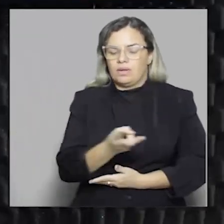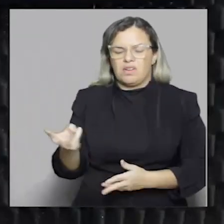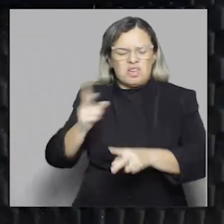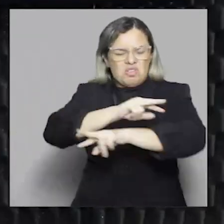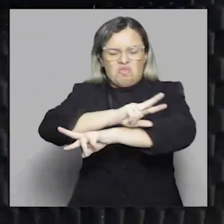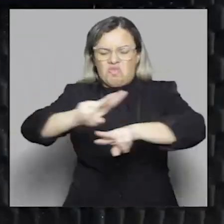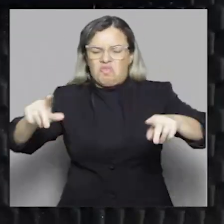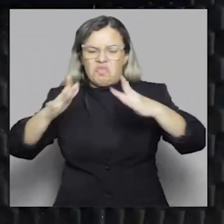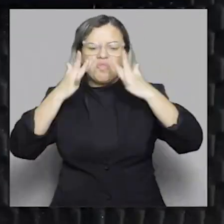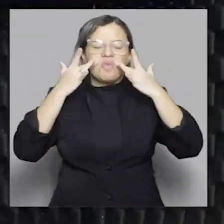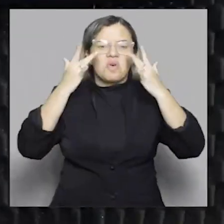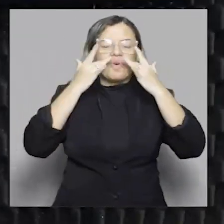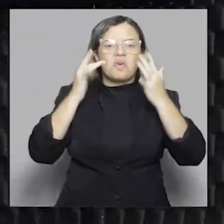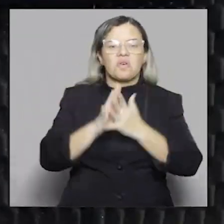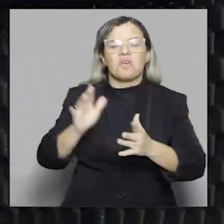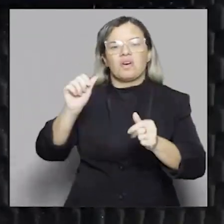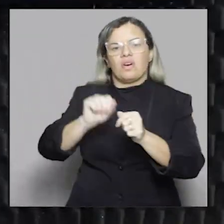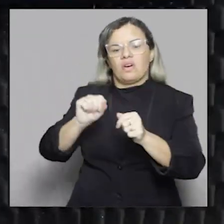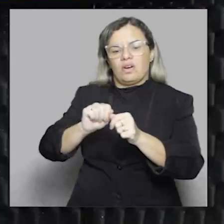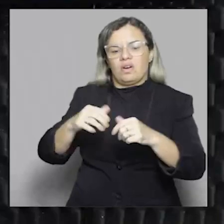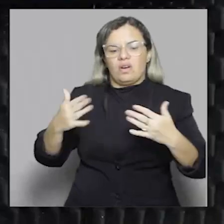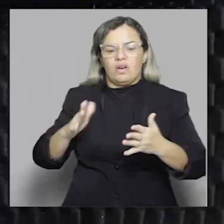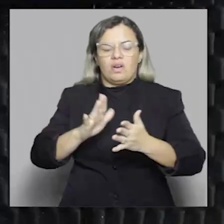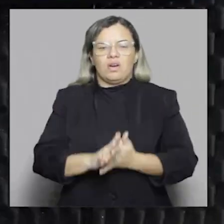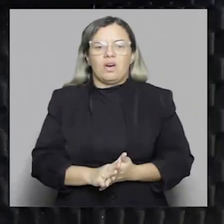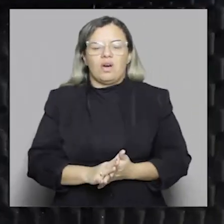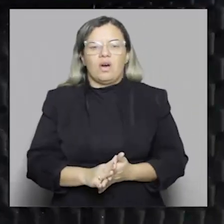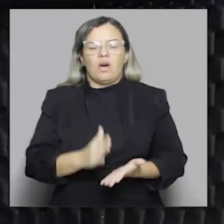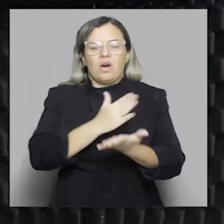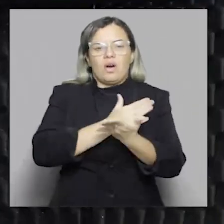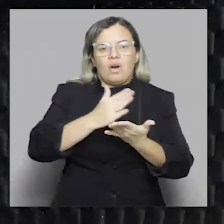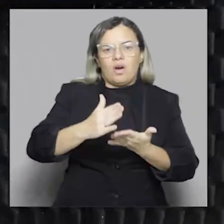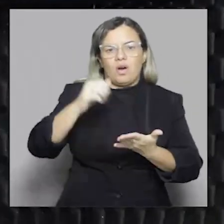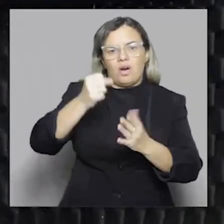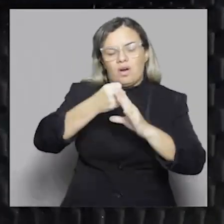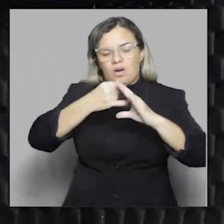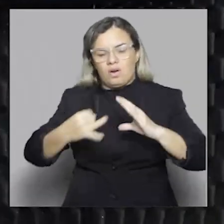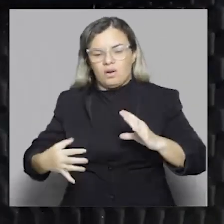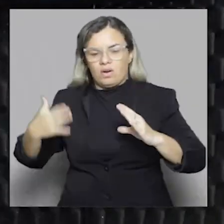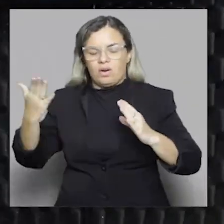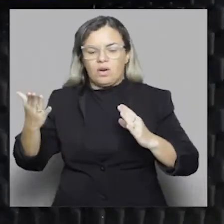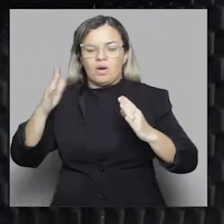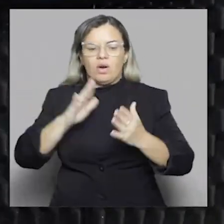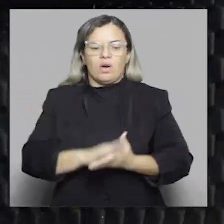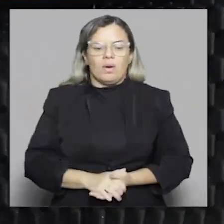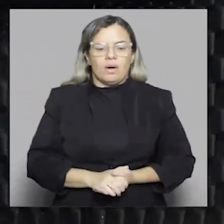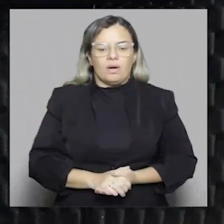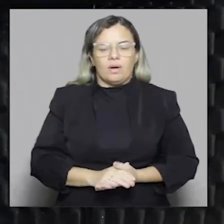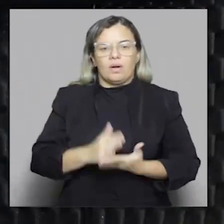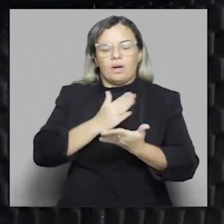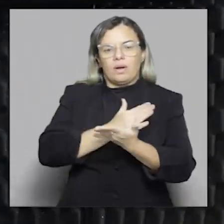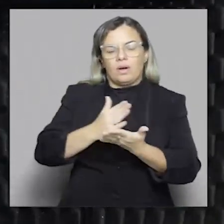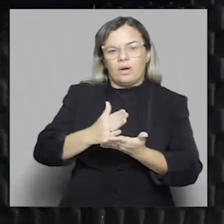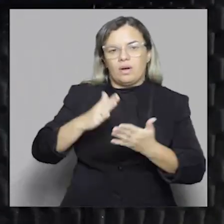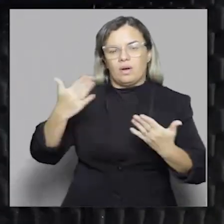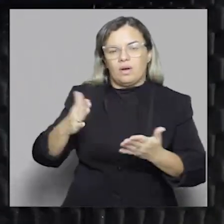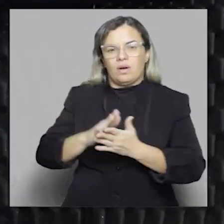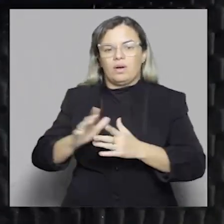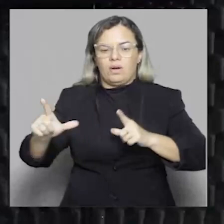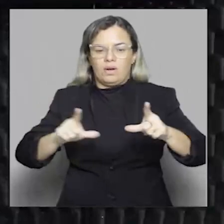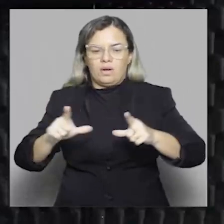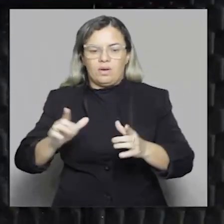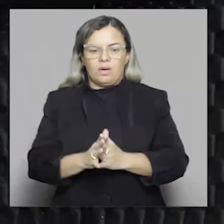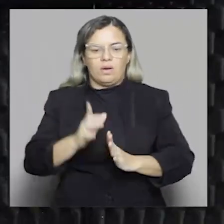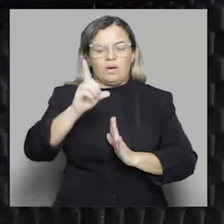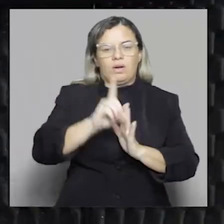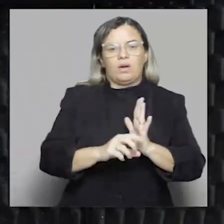que Bispo do Rosário trabalhou. Quando a gente começa a caracterizar a obra de Bispo do Rosário, levando em consideração que ele começa a trabalhar mais ou menos pela década